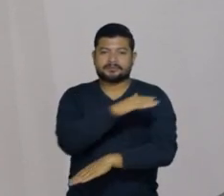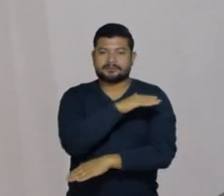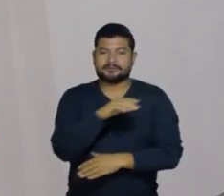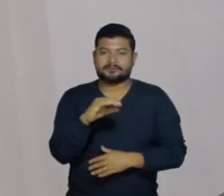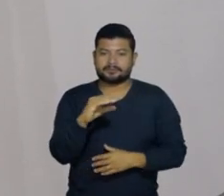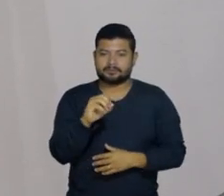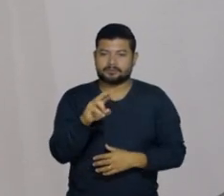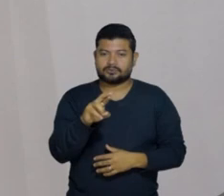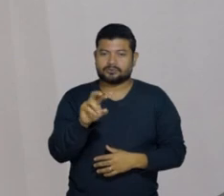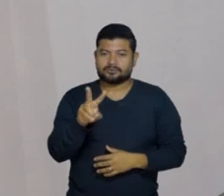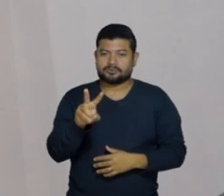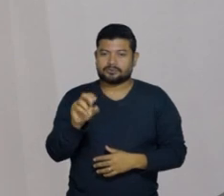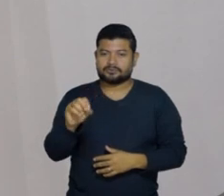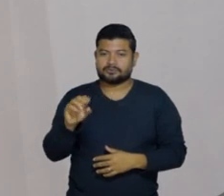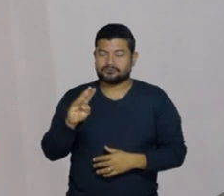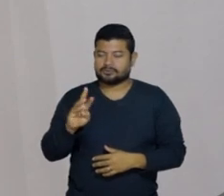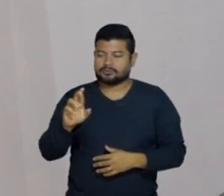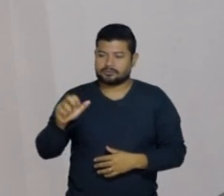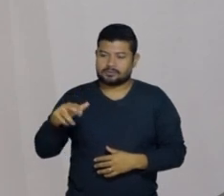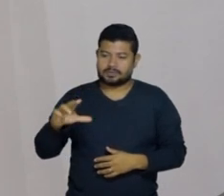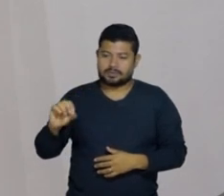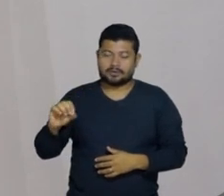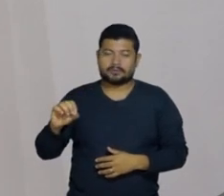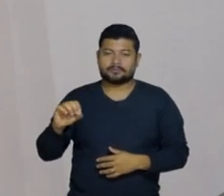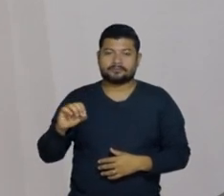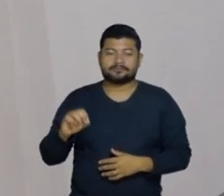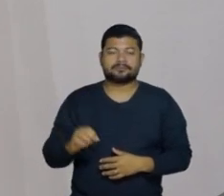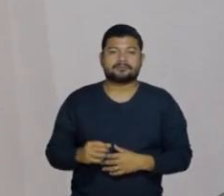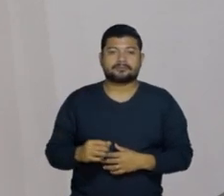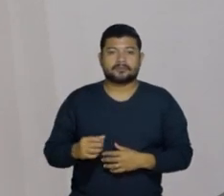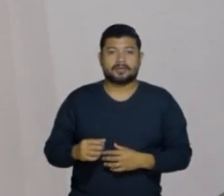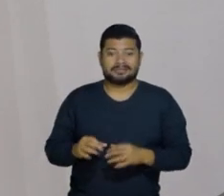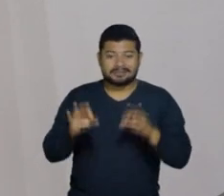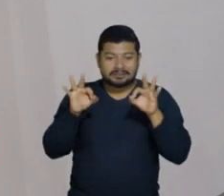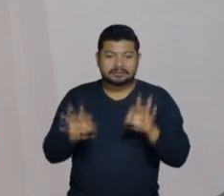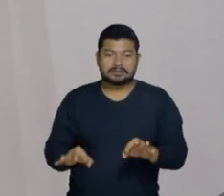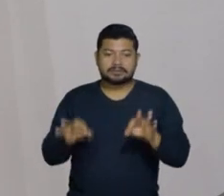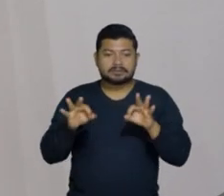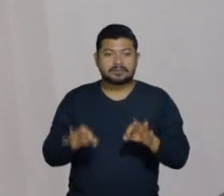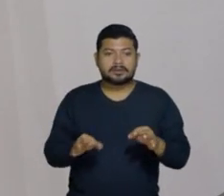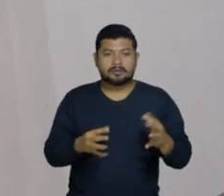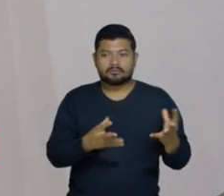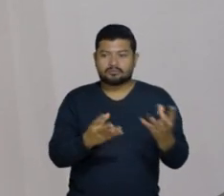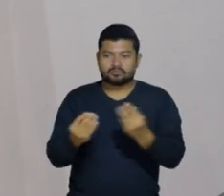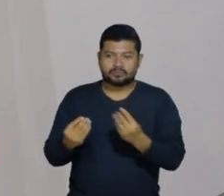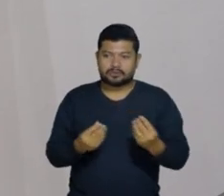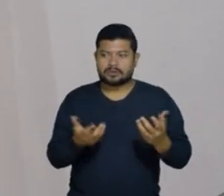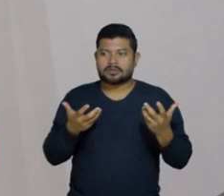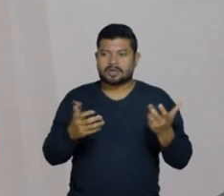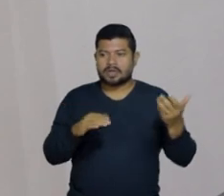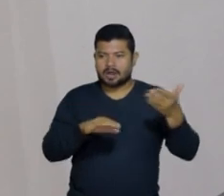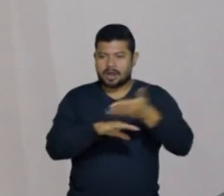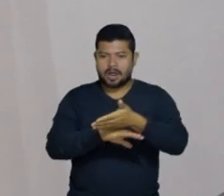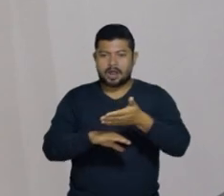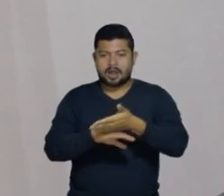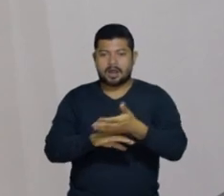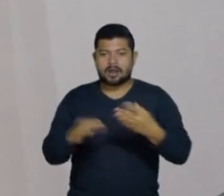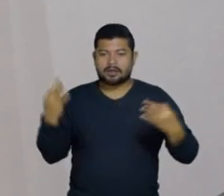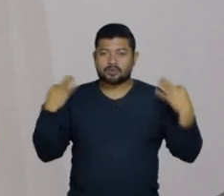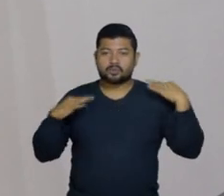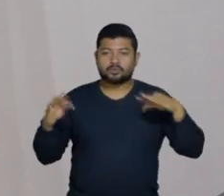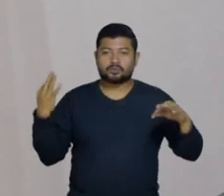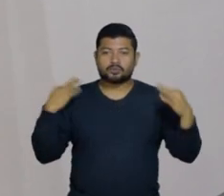porque, sem dúvida, vai atrair muitos, mas muitos turistas, e também vai ser uma